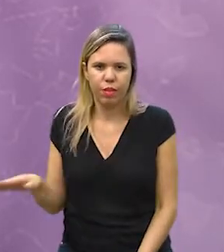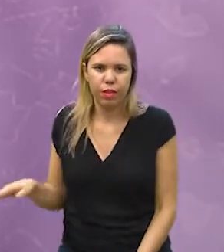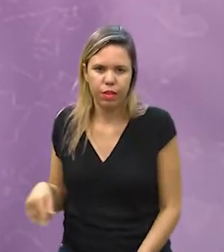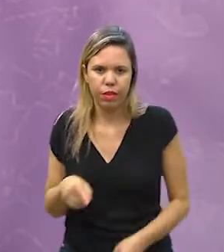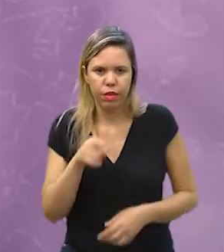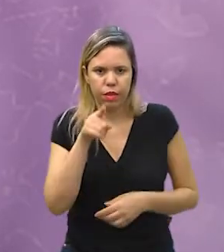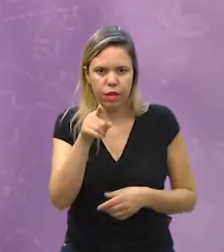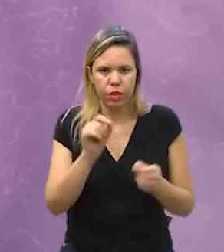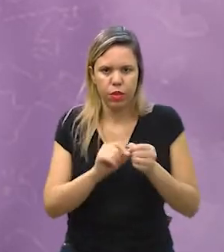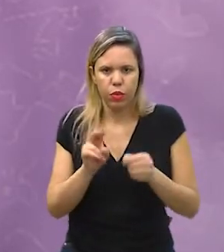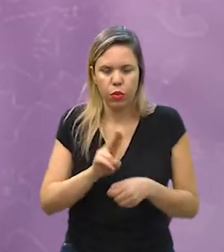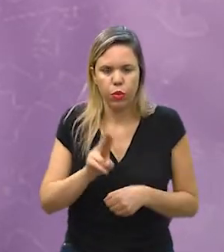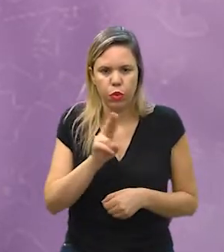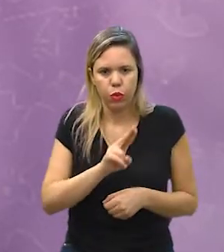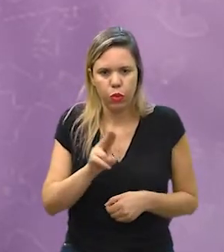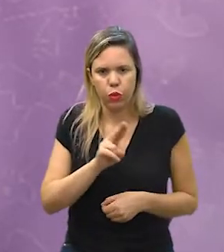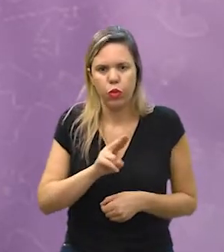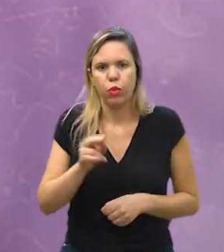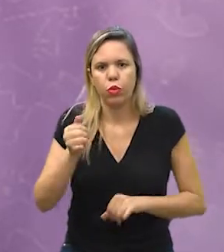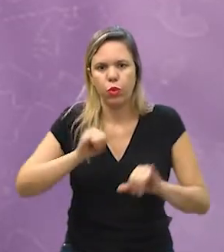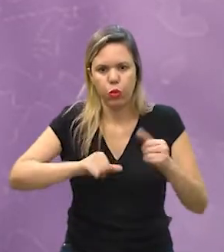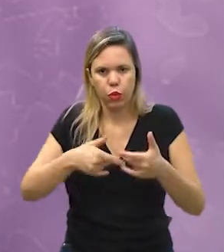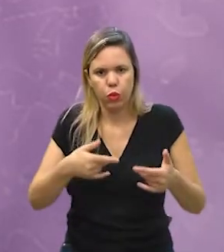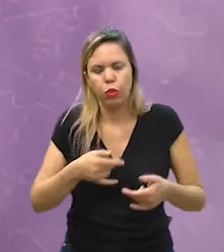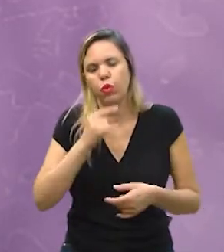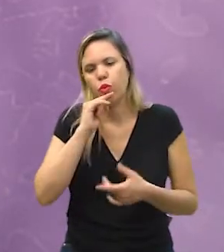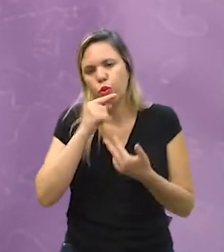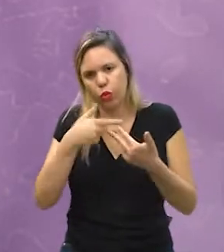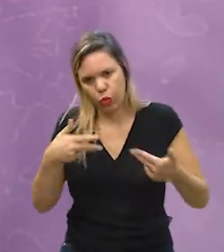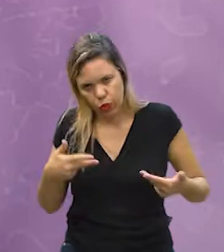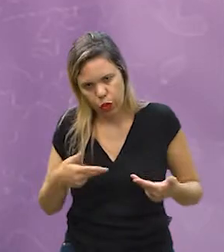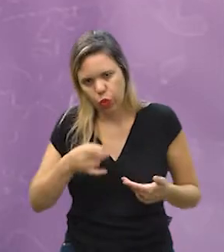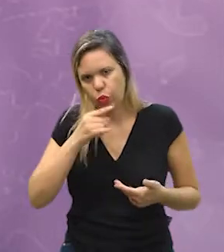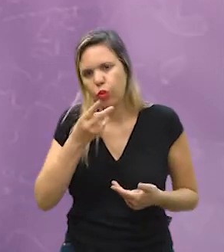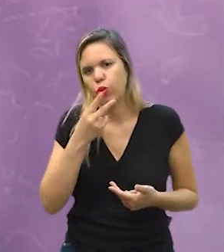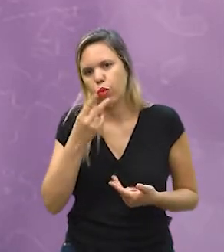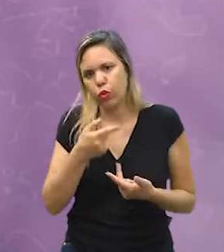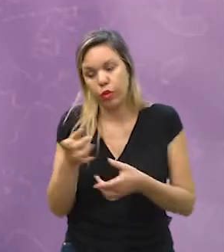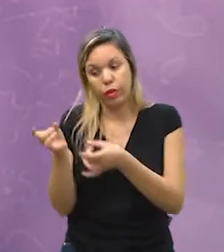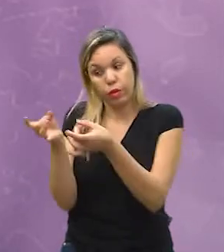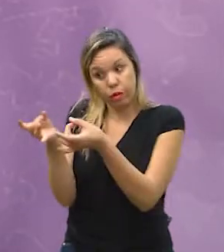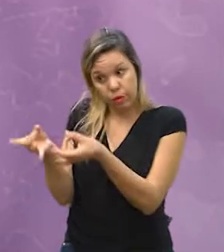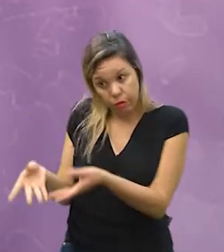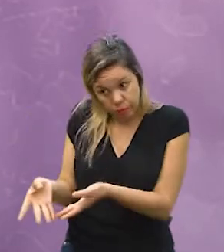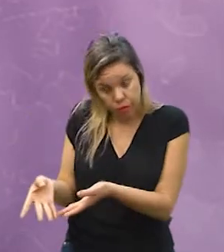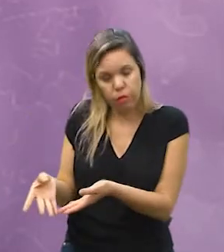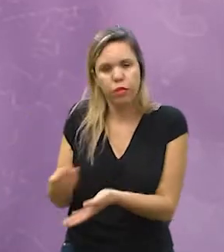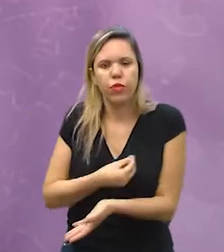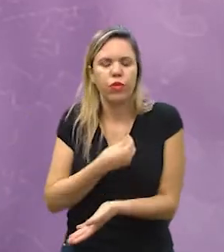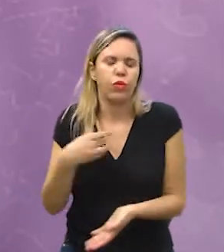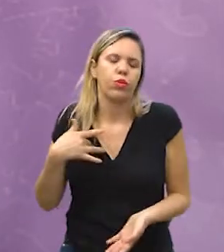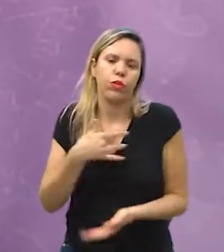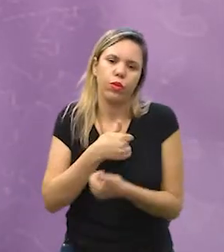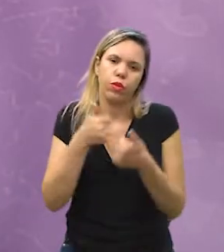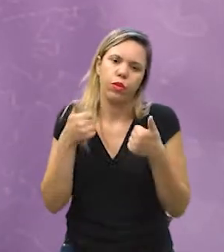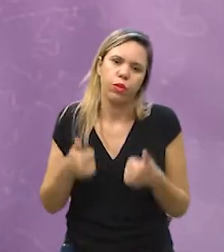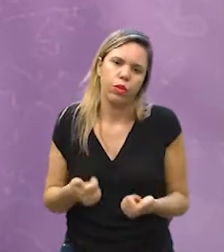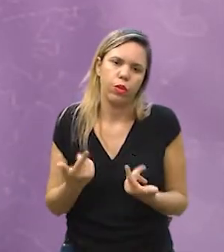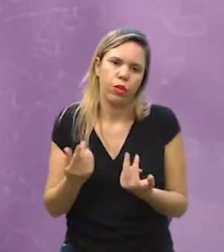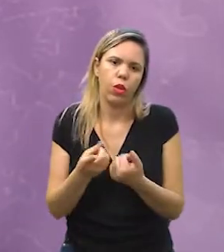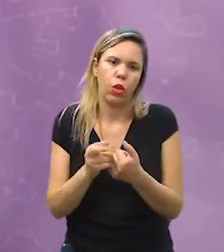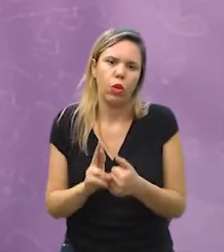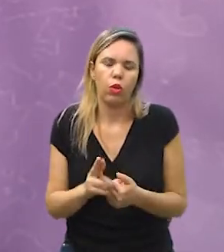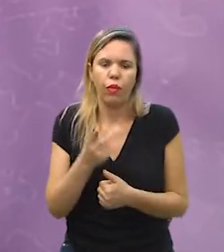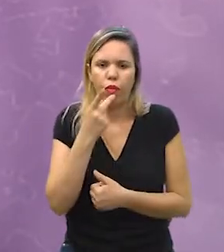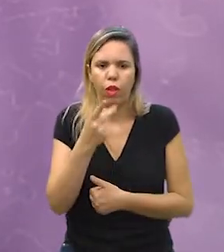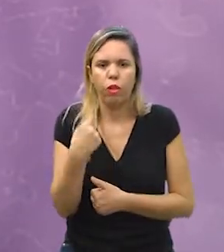ó, se você faz uso dessas substâncias, álcool, cigarro, tá na hora de abandonar e caminhar para uma vida mais saudável, como o doutor Décio